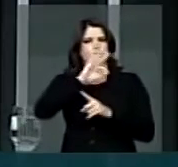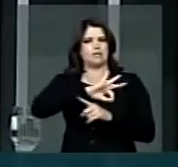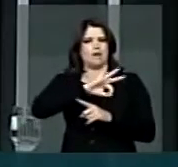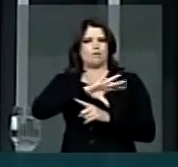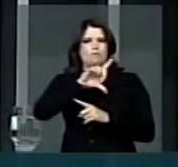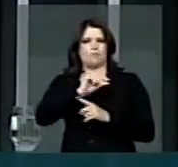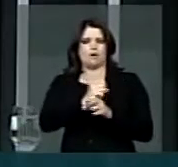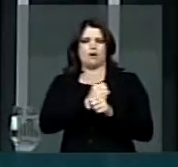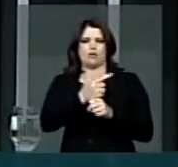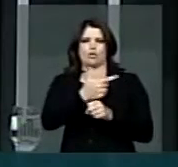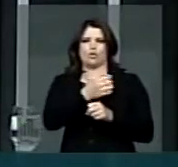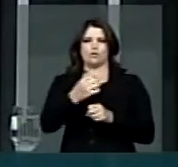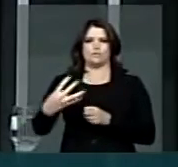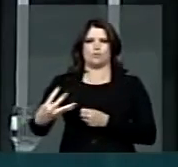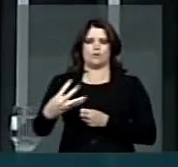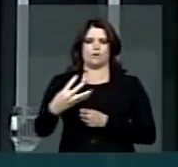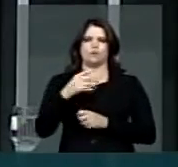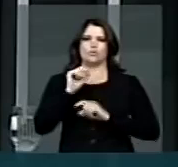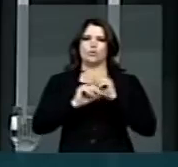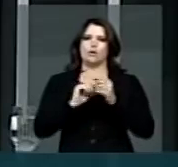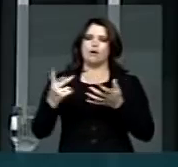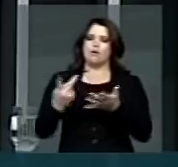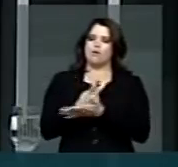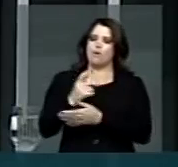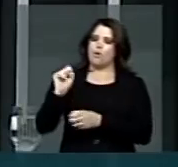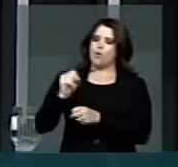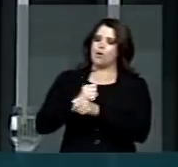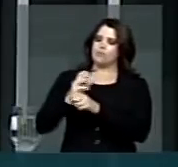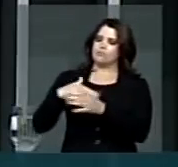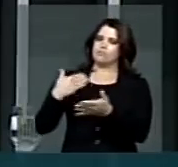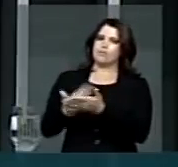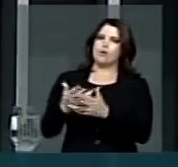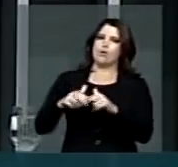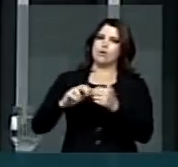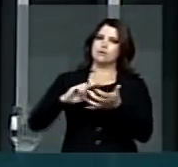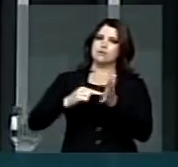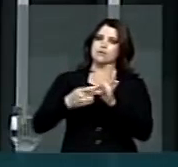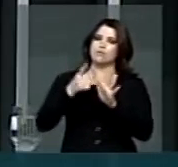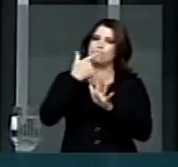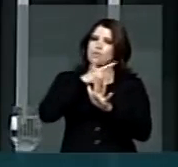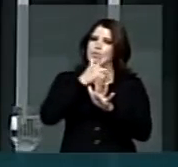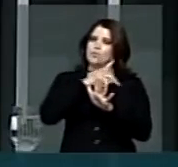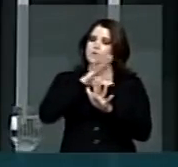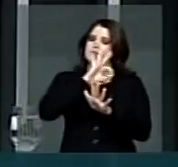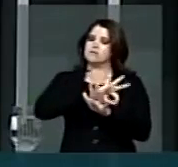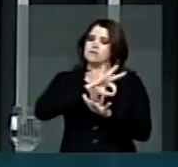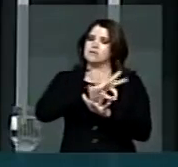de 2004 e nos últimos 8 anos, representou um ganho real de